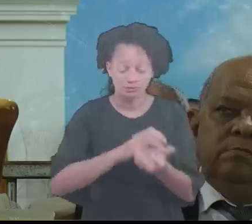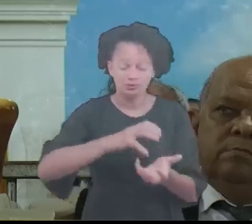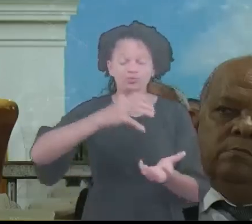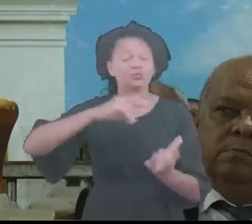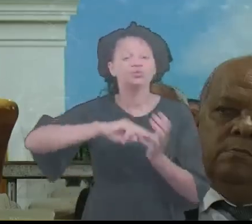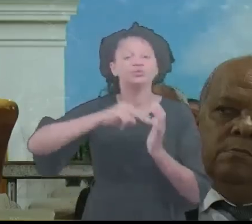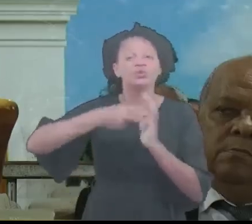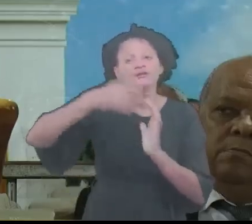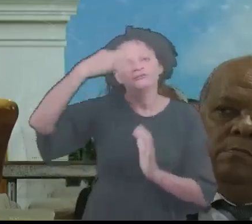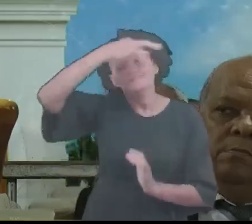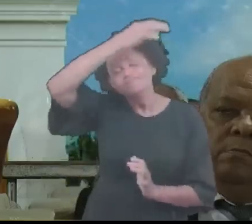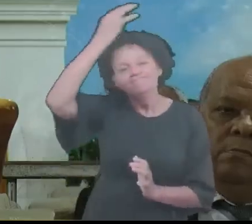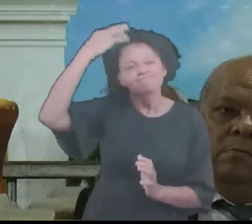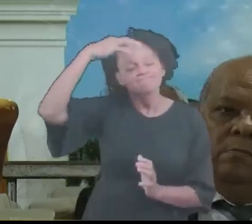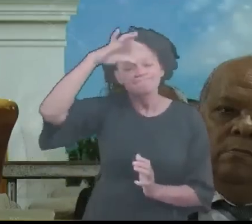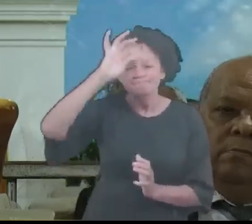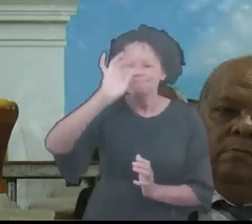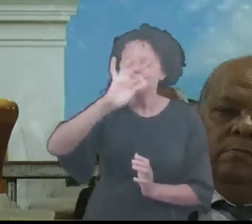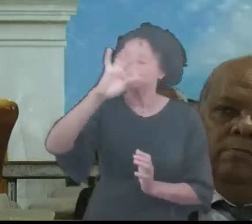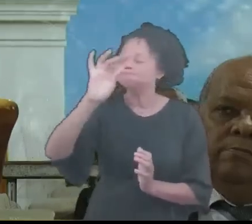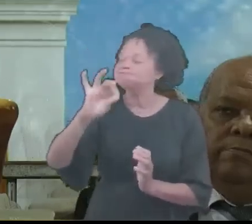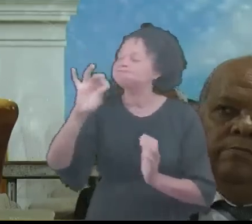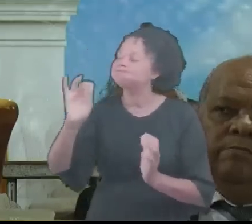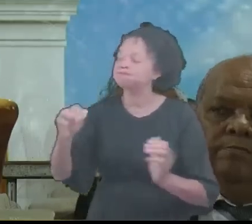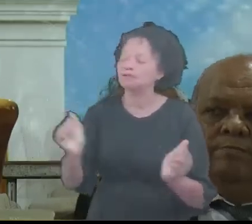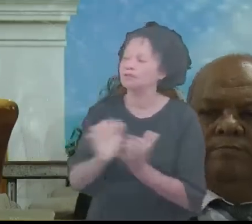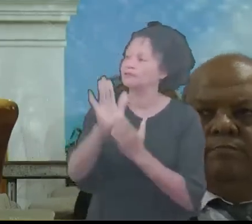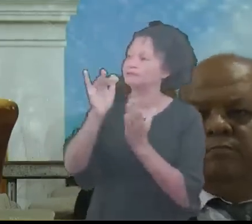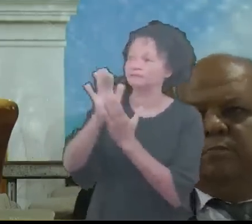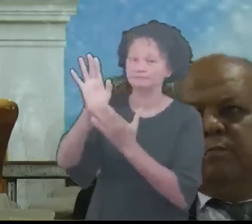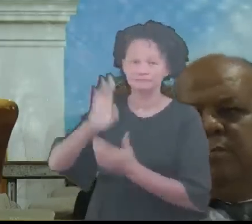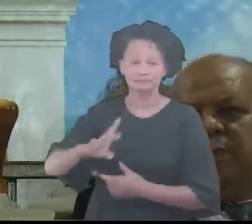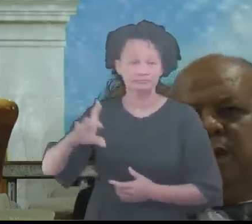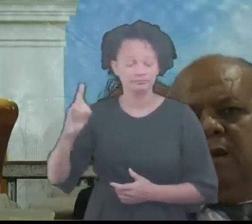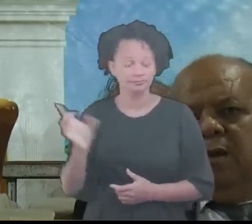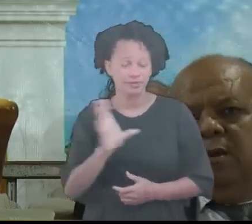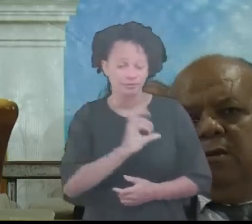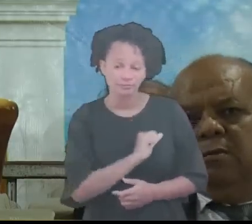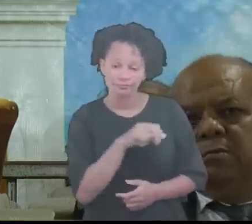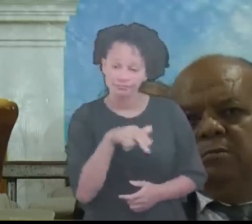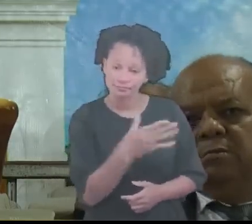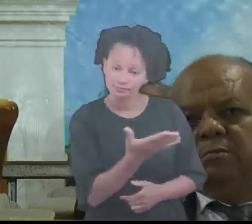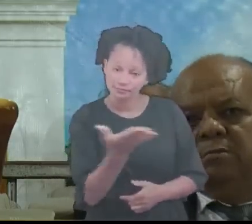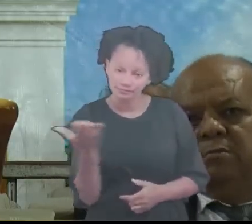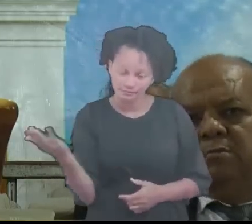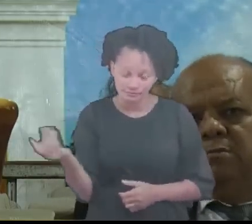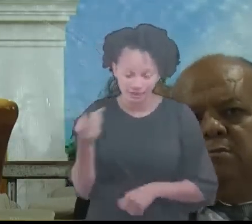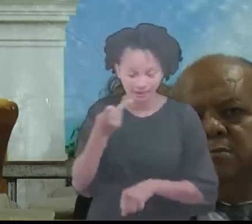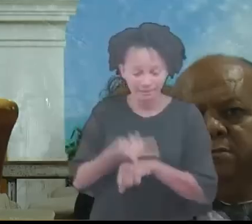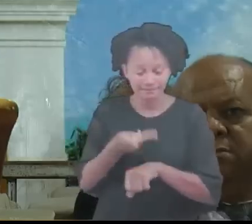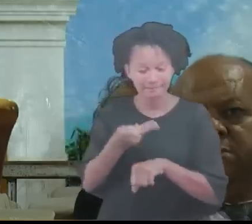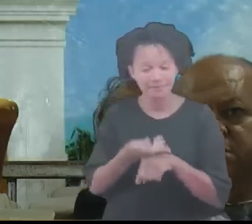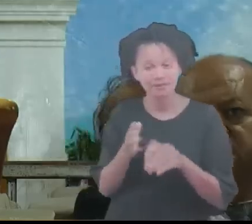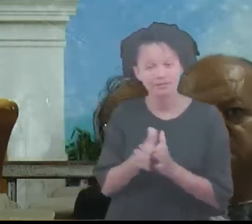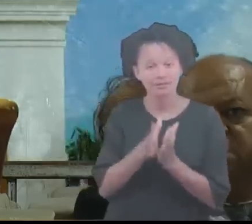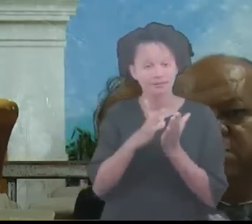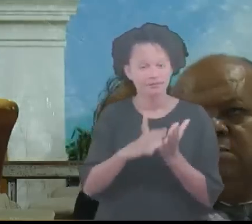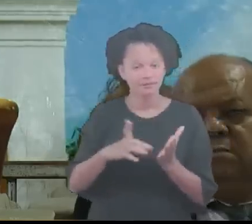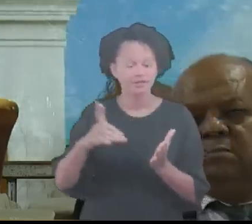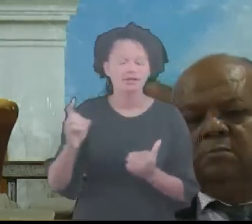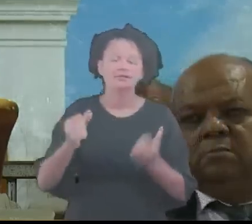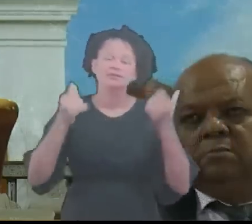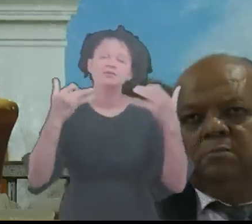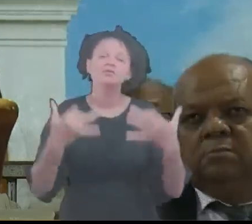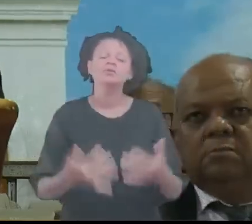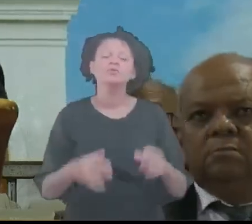espirituais. Louvado seja Deus. Meus amados irmãos, a prata na Bíblia, ela